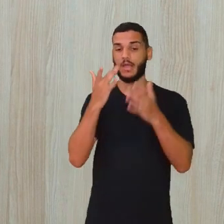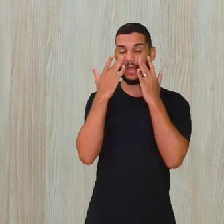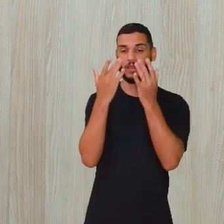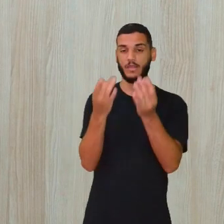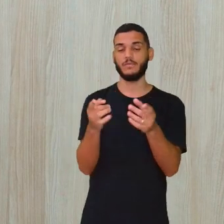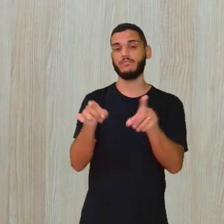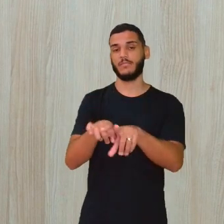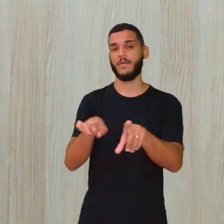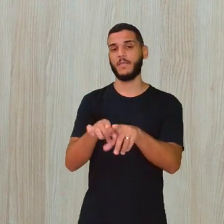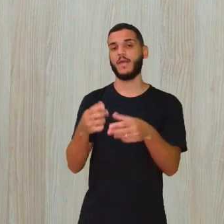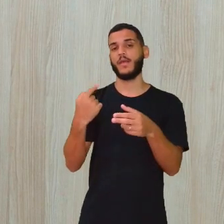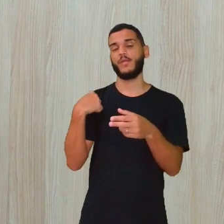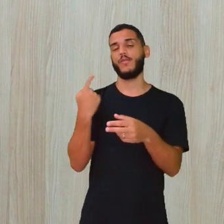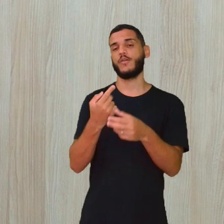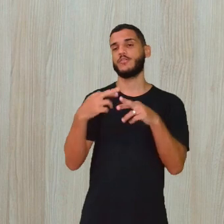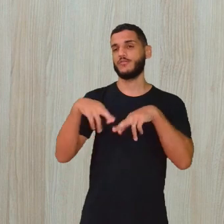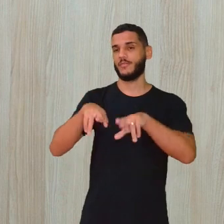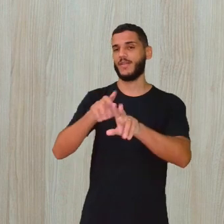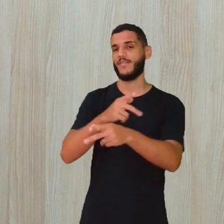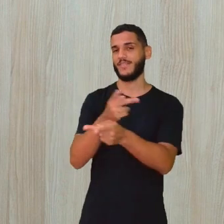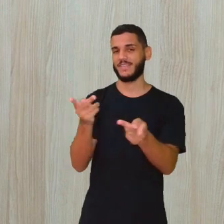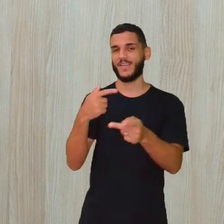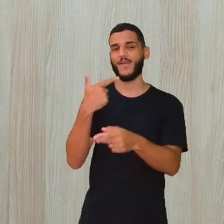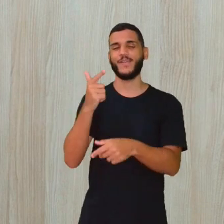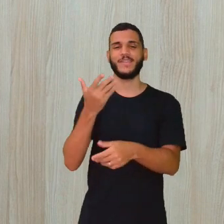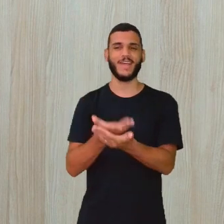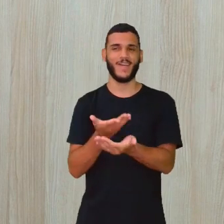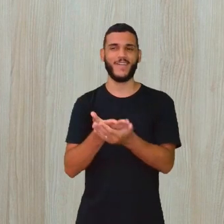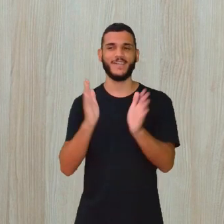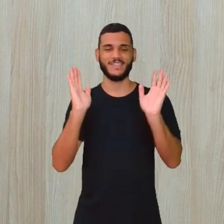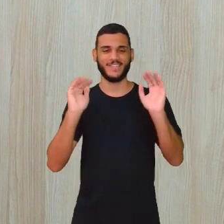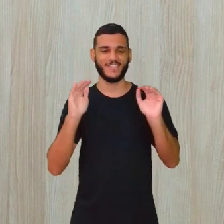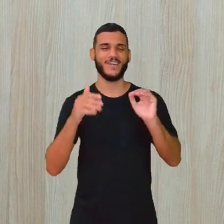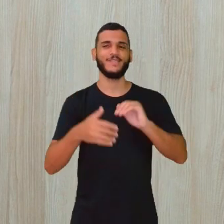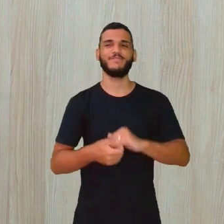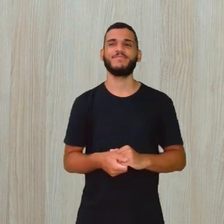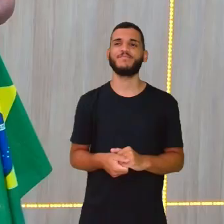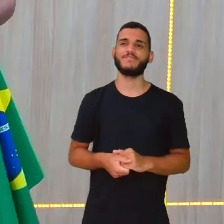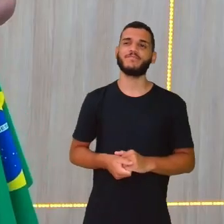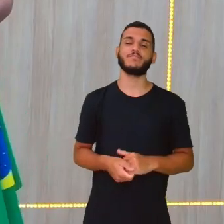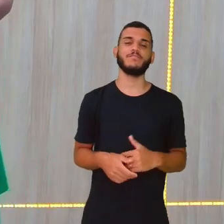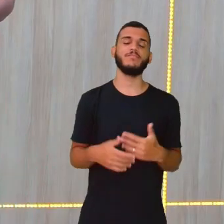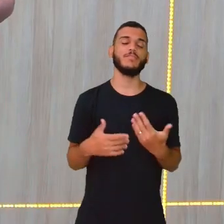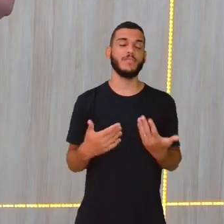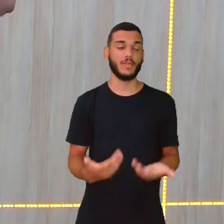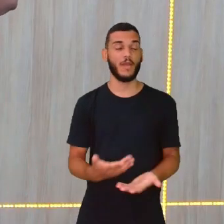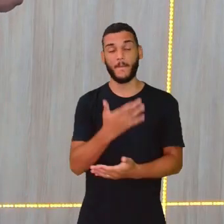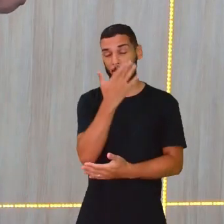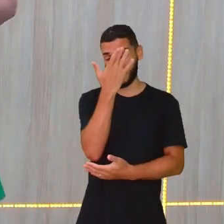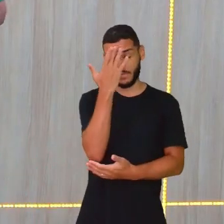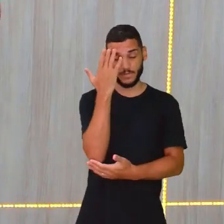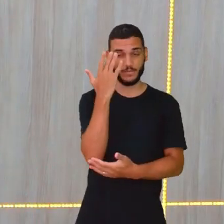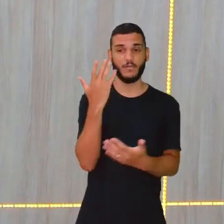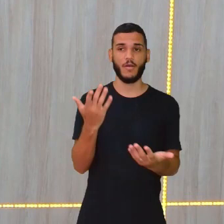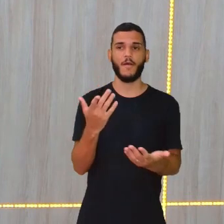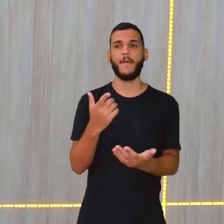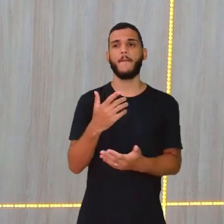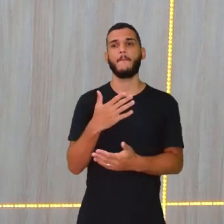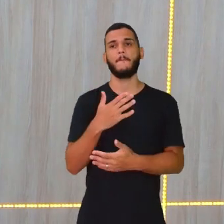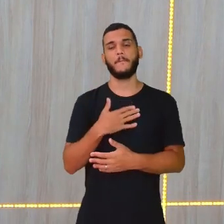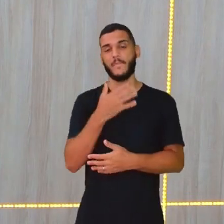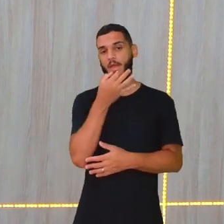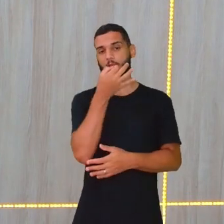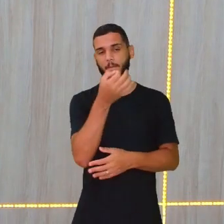pessoal, e esperamos vocês na próxima aula. Tchau, tchau, pessoal. Pois é, pessoal. Então, aí, a minha sugestão